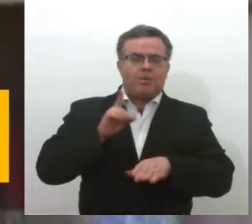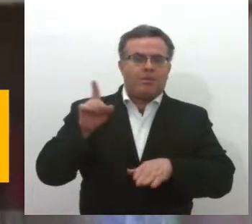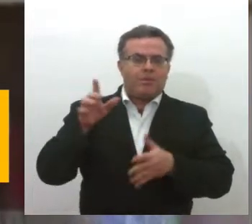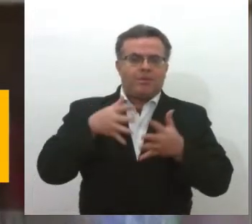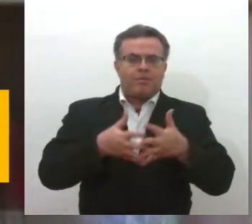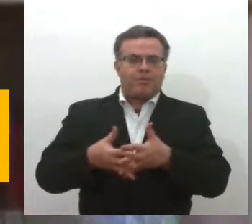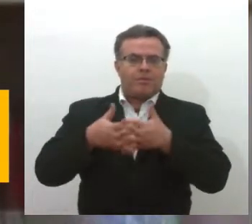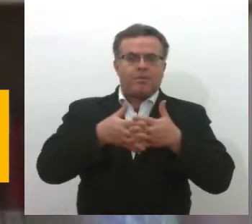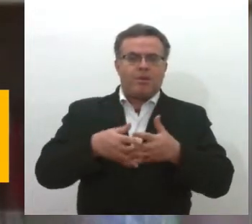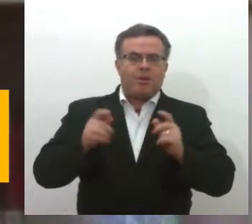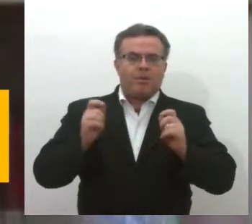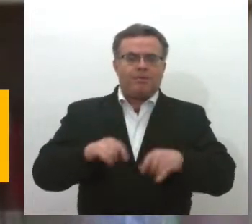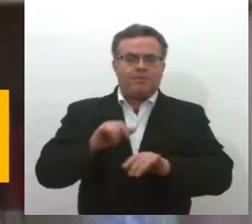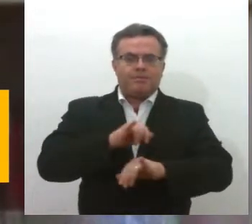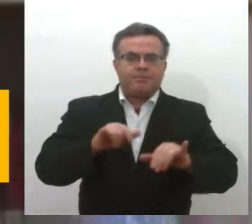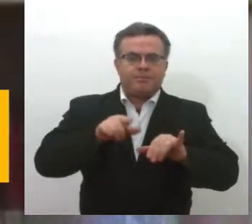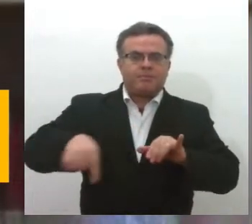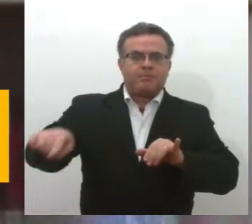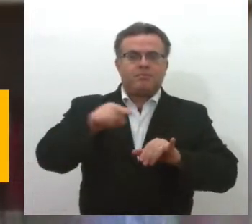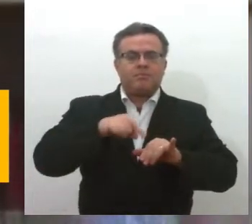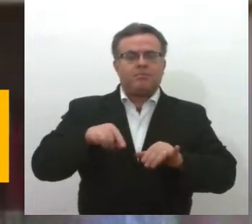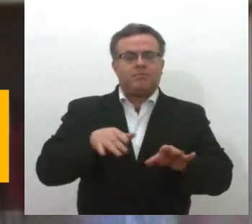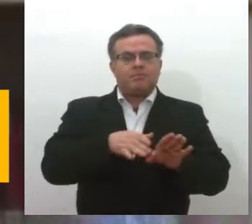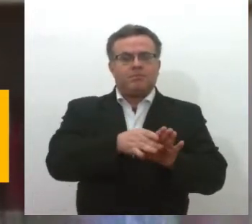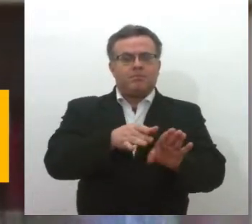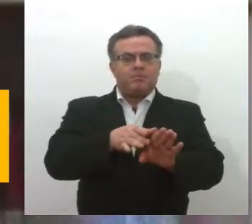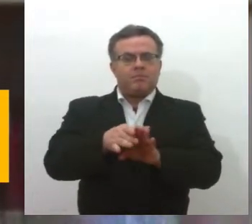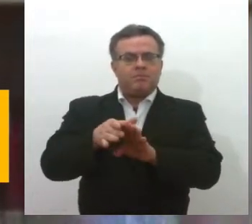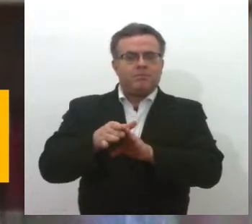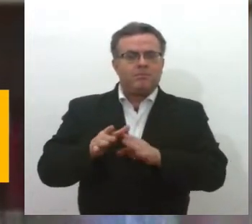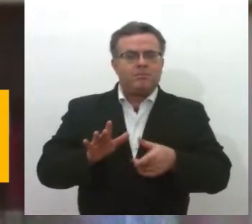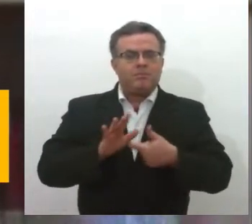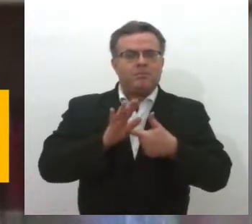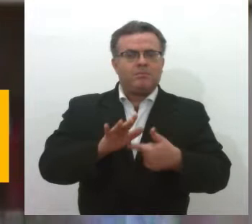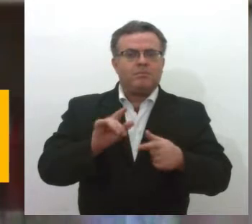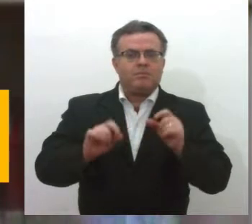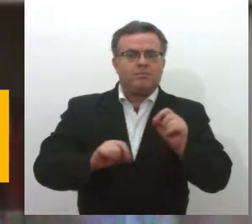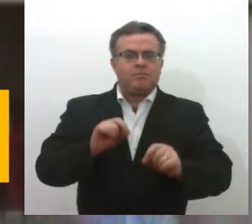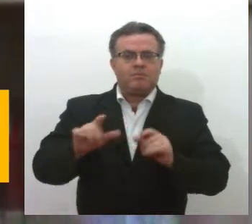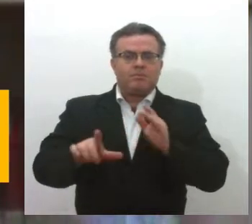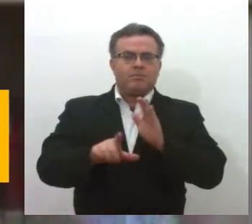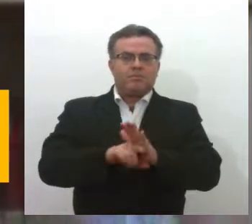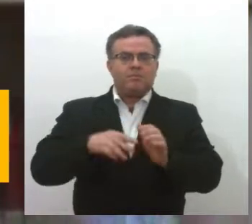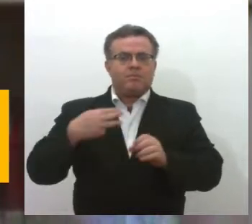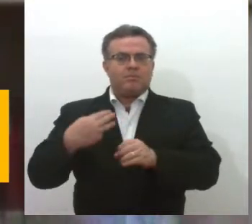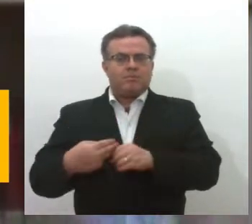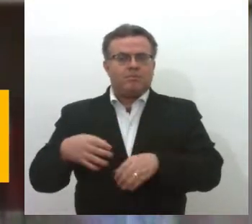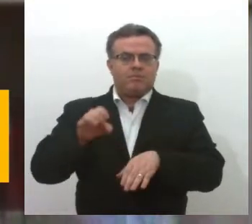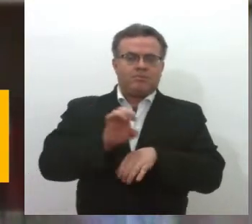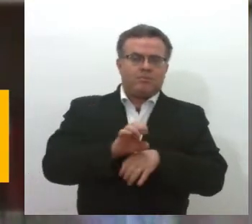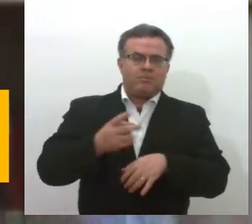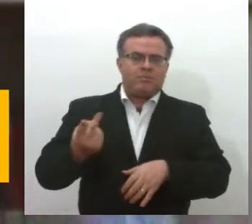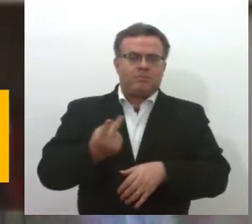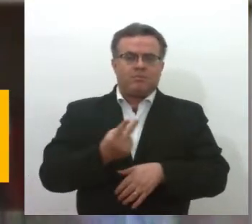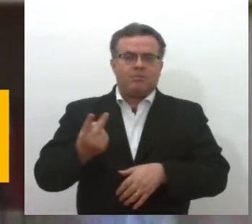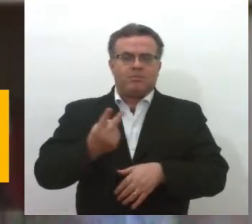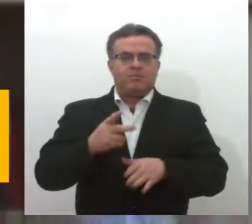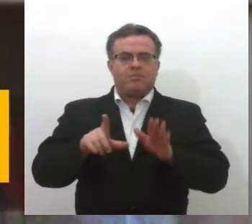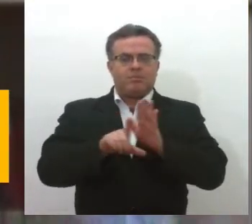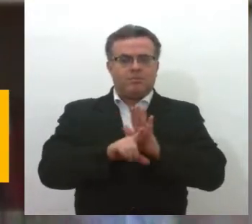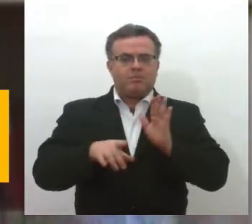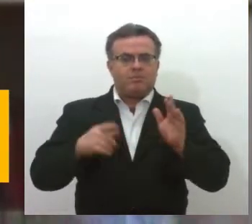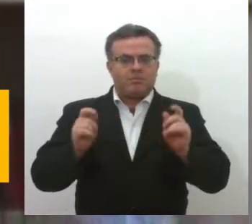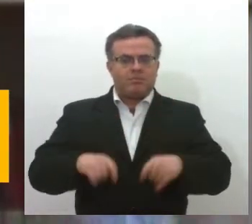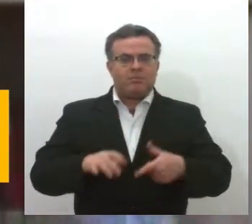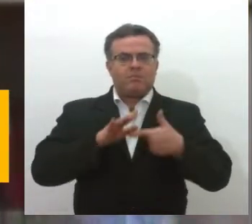combater a crueldade contra os animais. E é importante destacar que tanto a legislação municipal, bem como a legislação estadual, dispõe